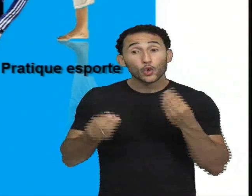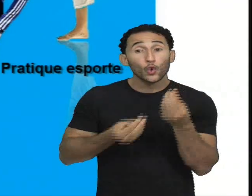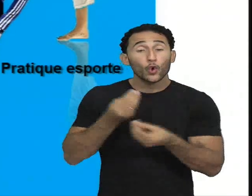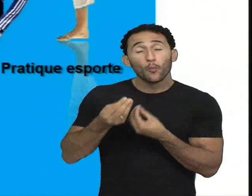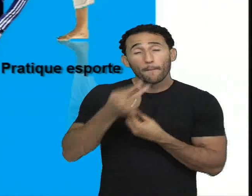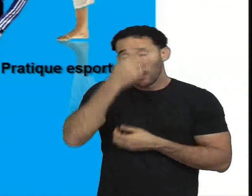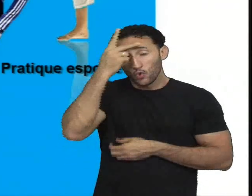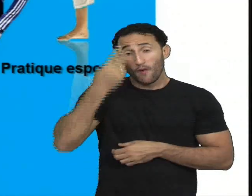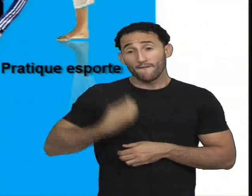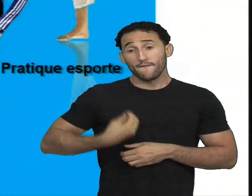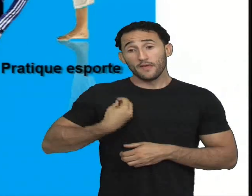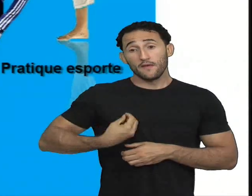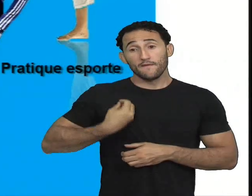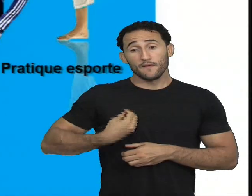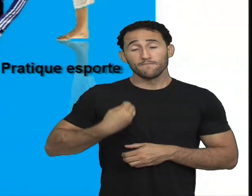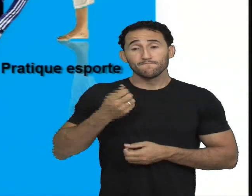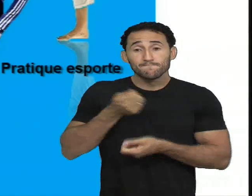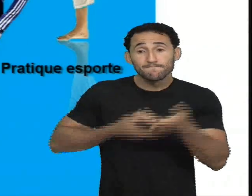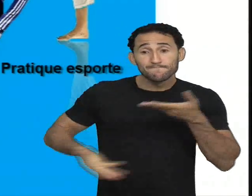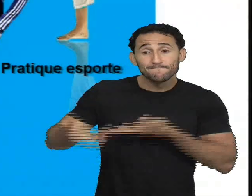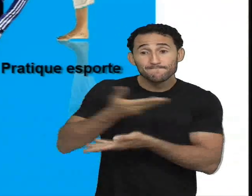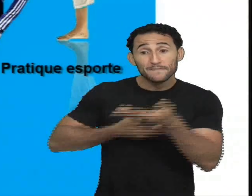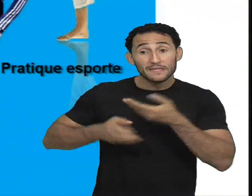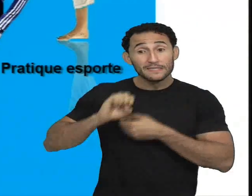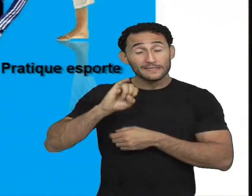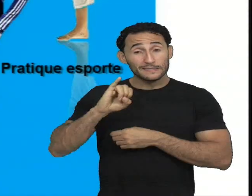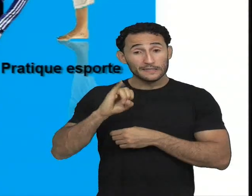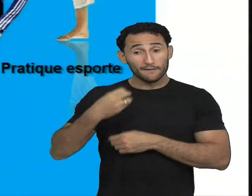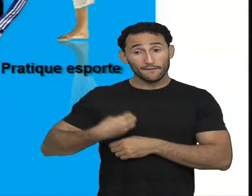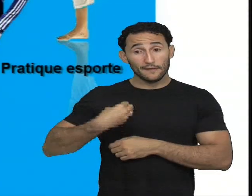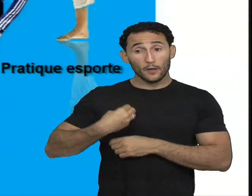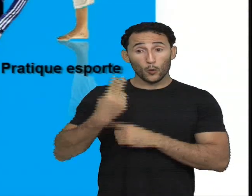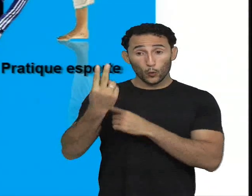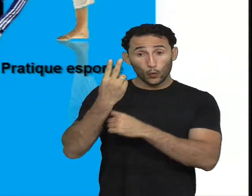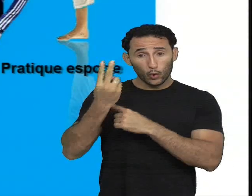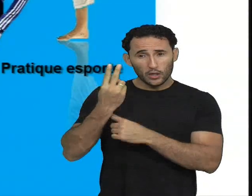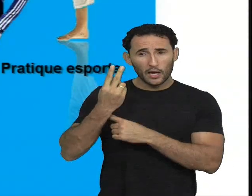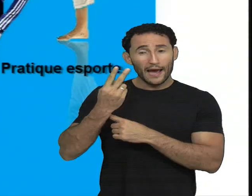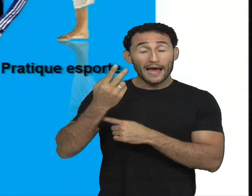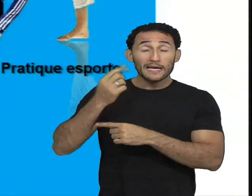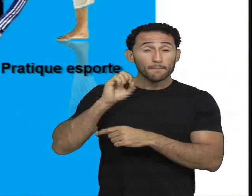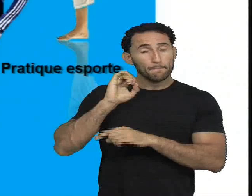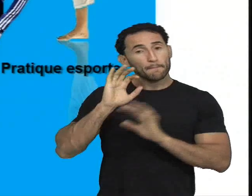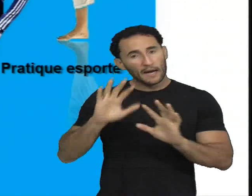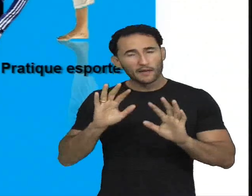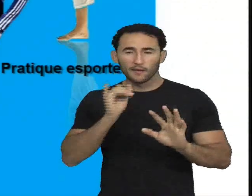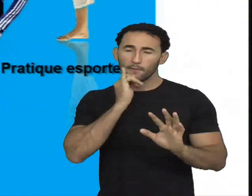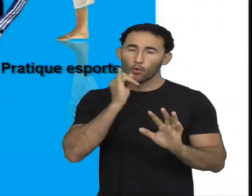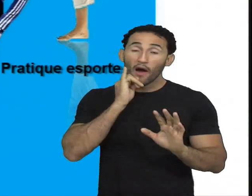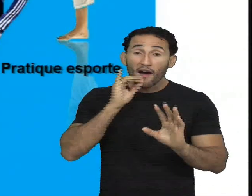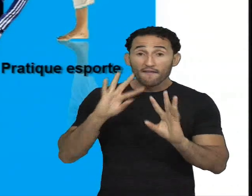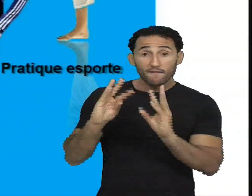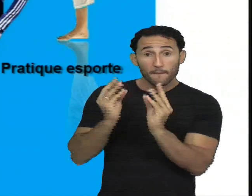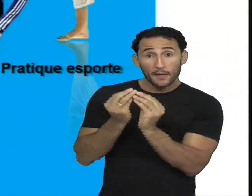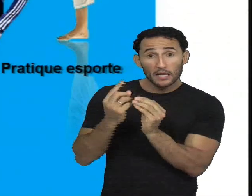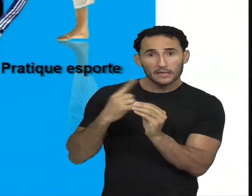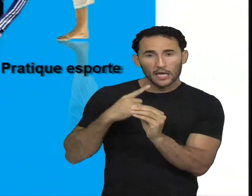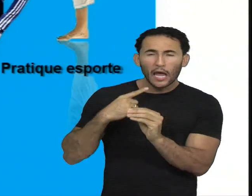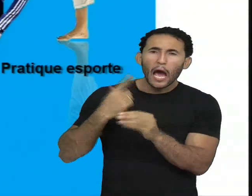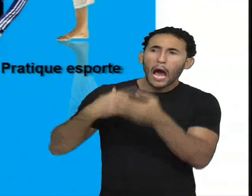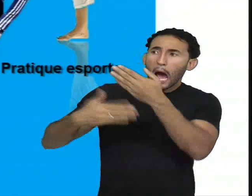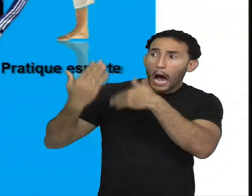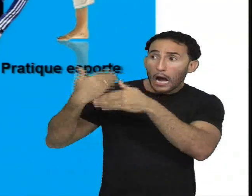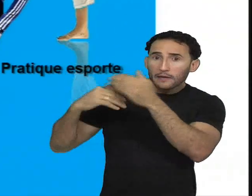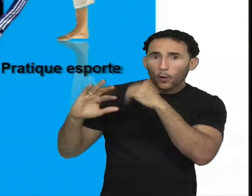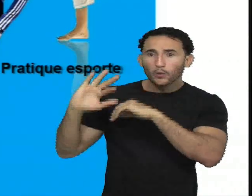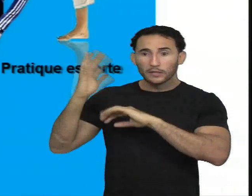comporta, de como ela se cuida. Se a pessoa tem uma história familiar, a gente não consegue mudar e